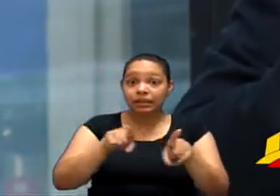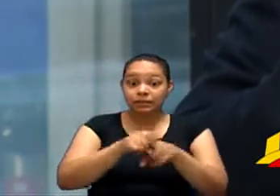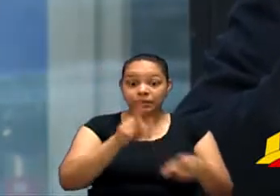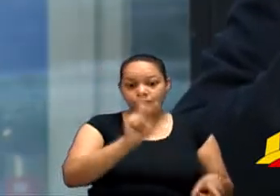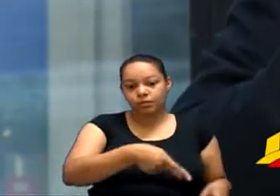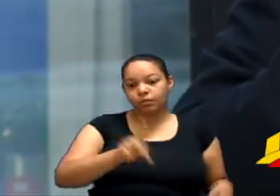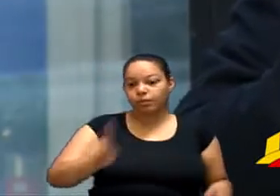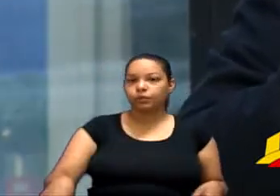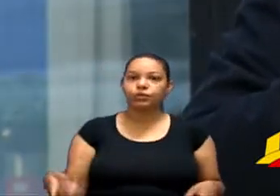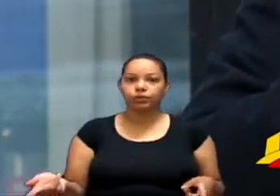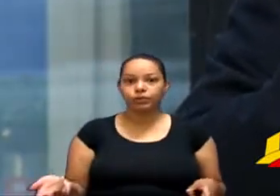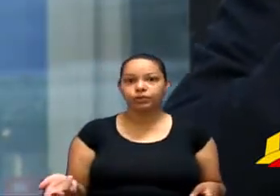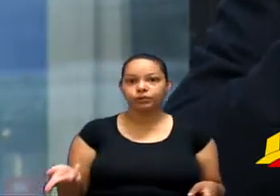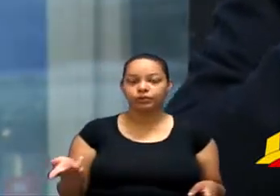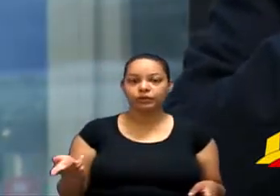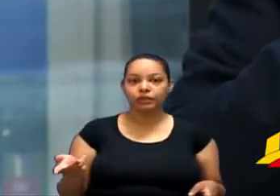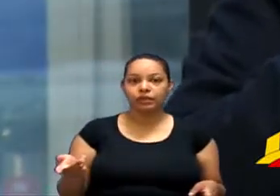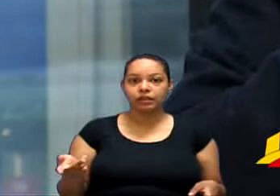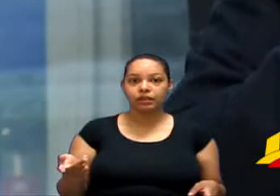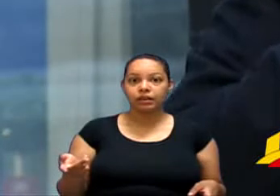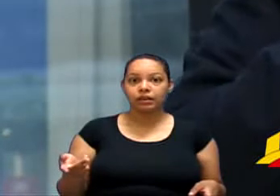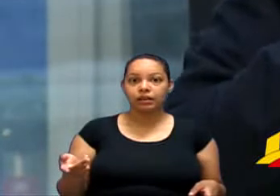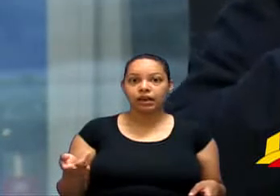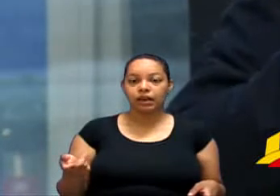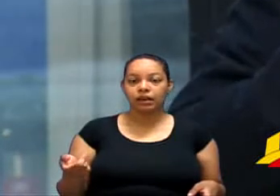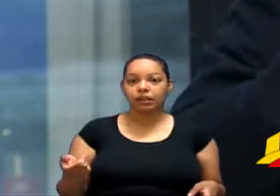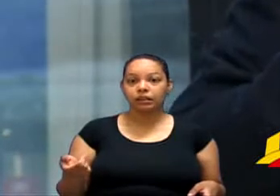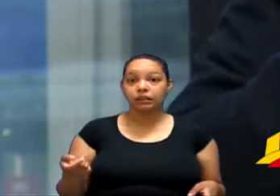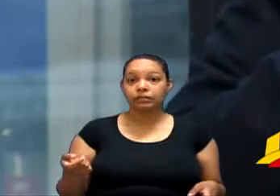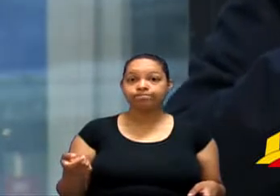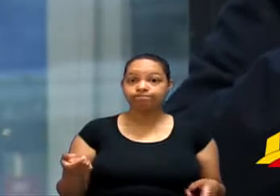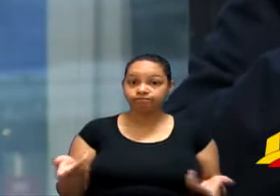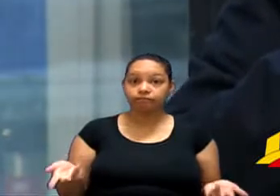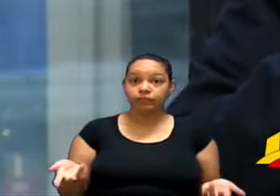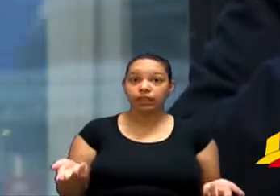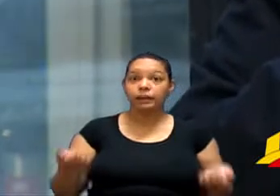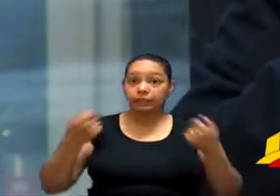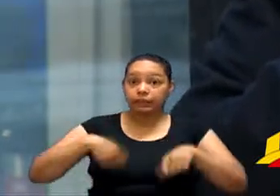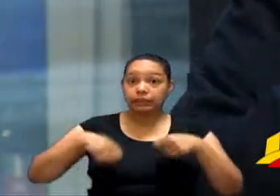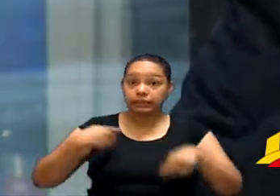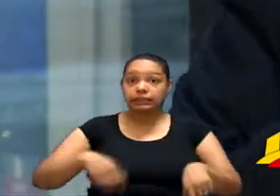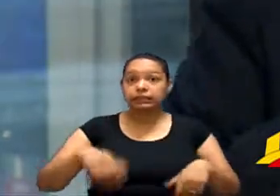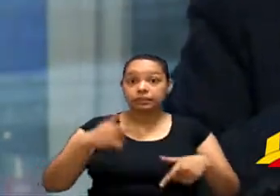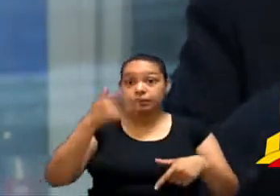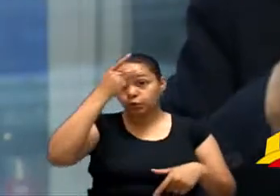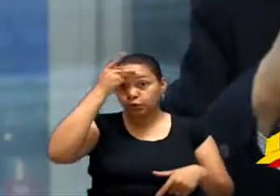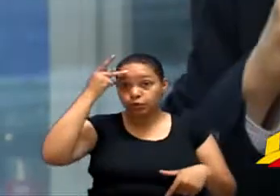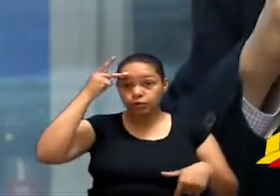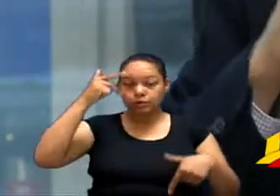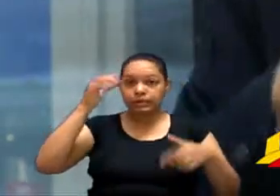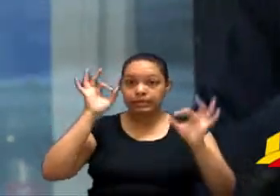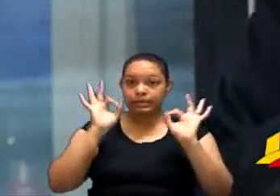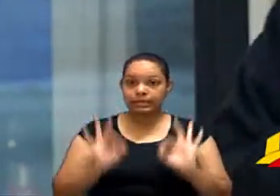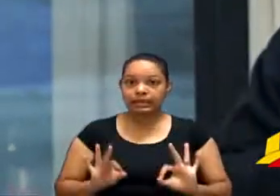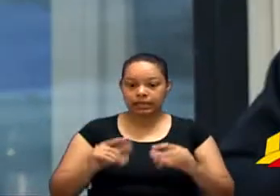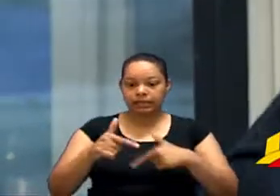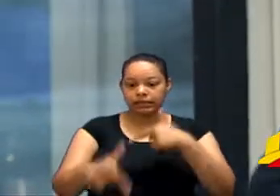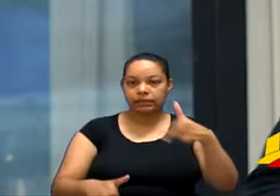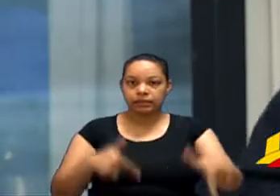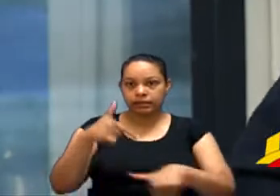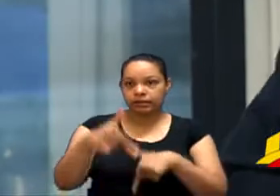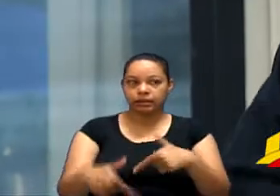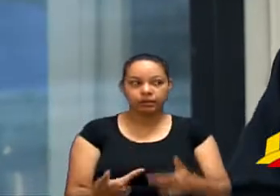aí de nós se nos não tivermos bons profissionais para nos socorrer nesse momento Obrigado Presidente Desculpe me estender